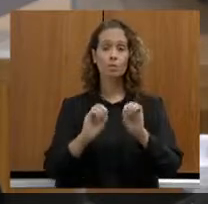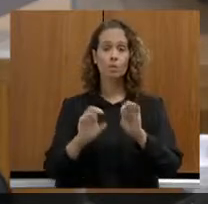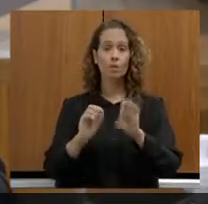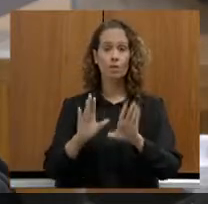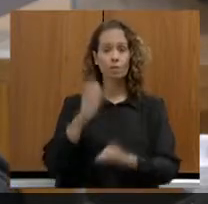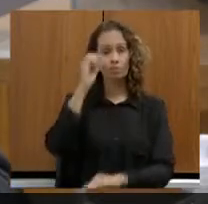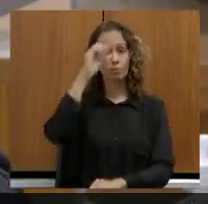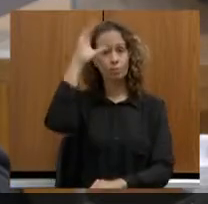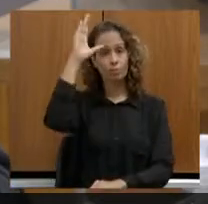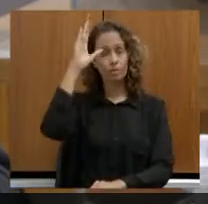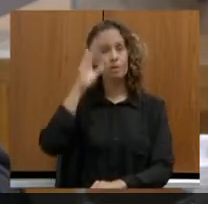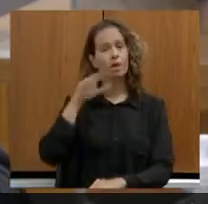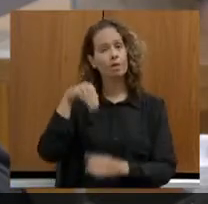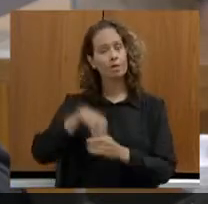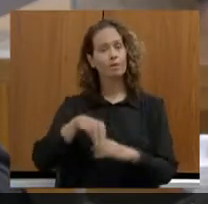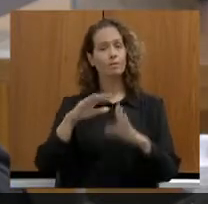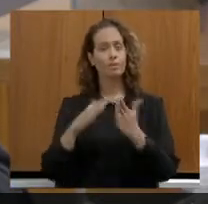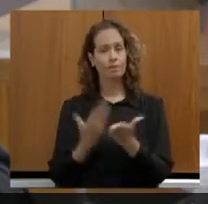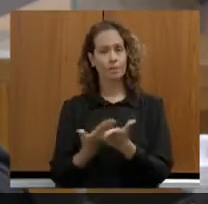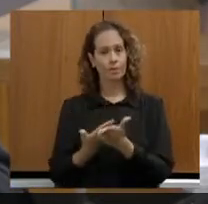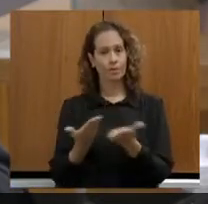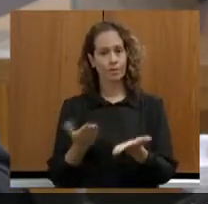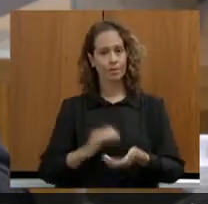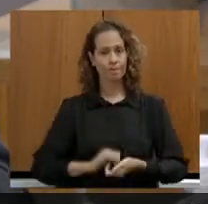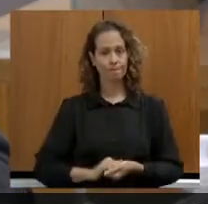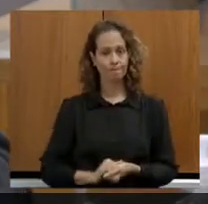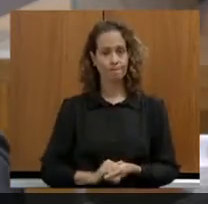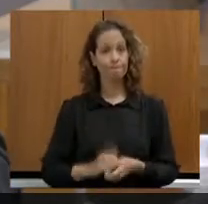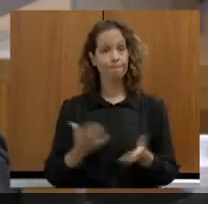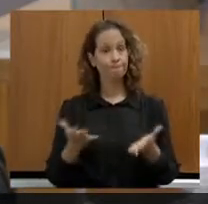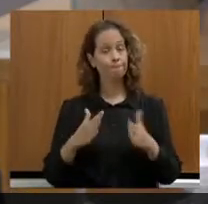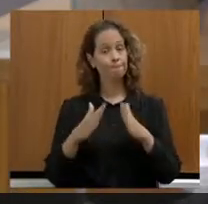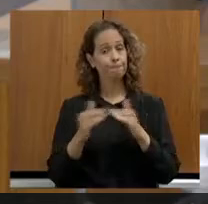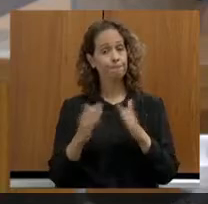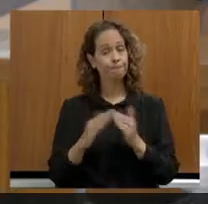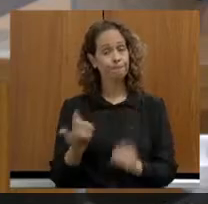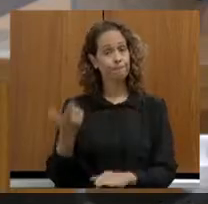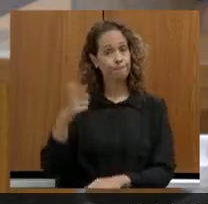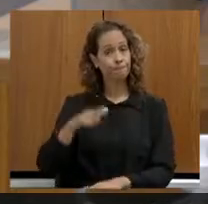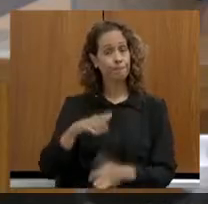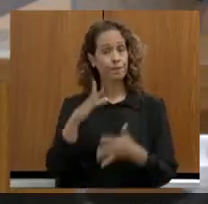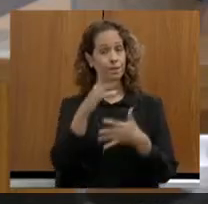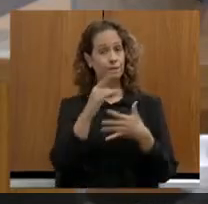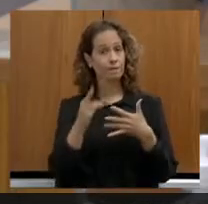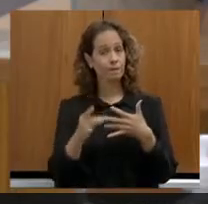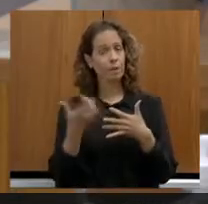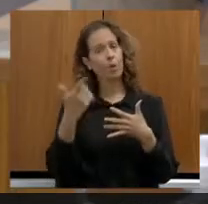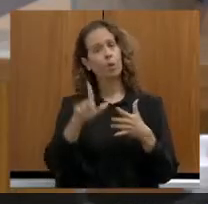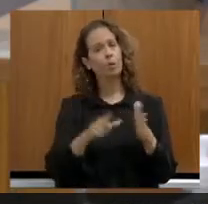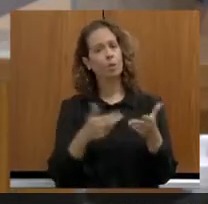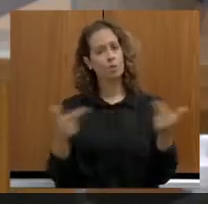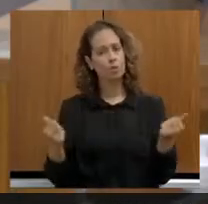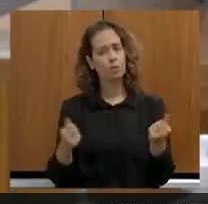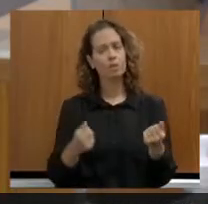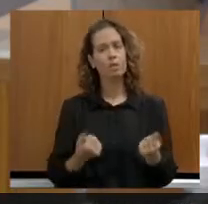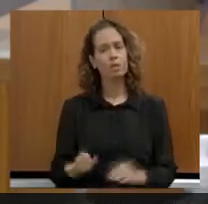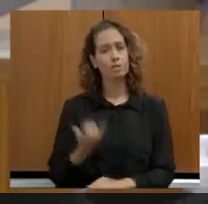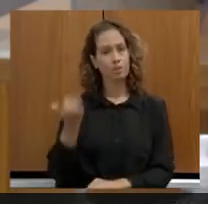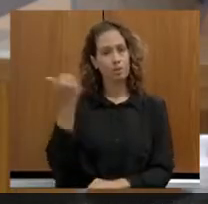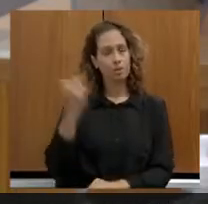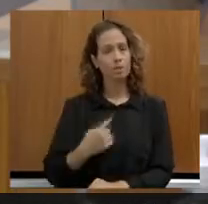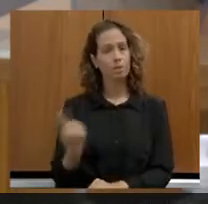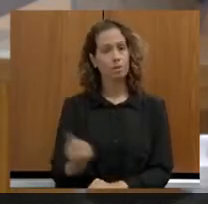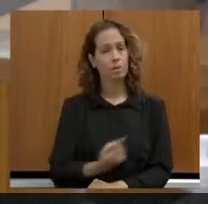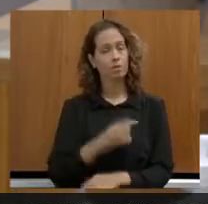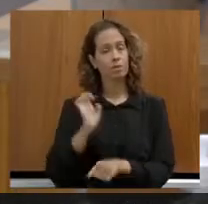ensinamentos E na escola eu quero reivindicar a senhora outro detalhe outra coisa importante para nós